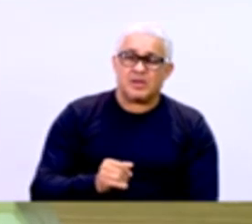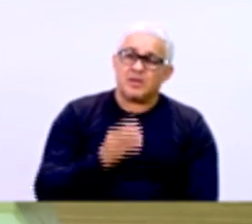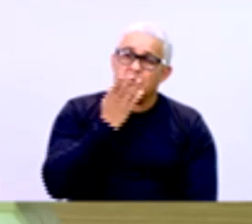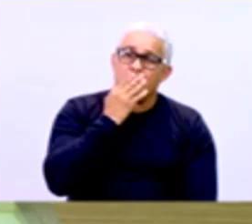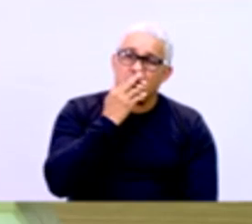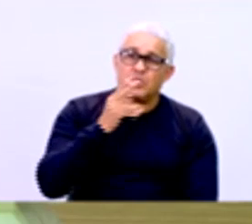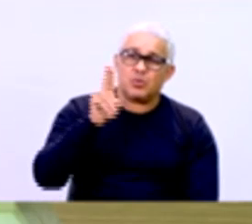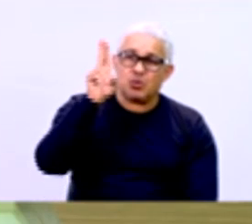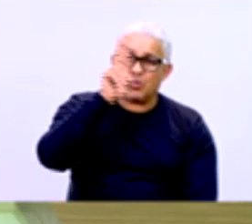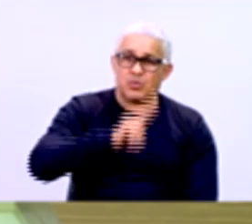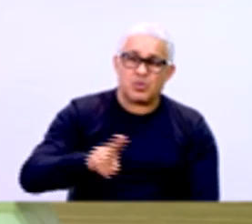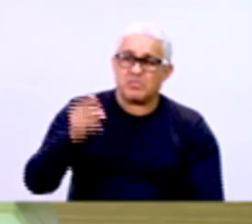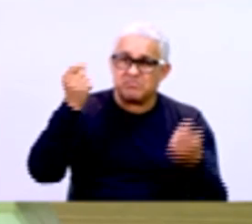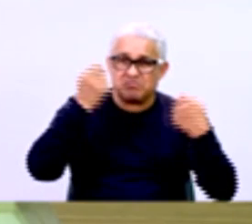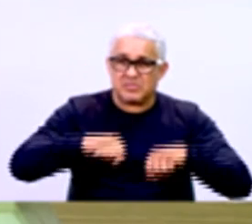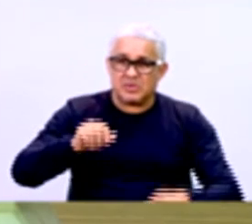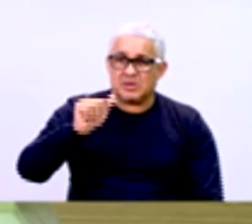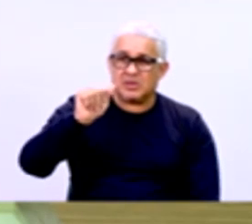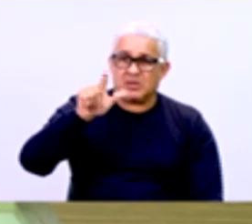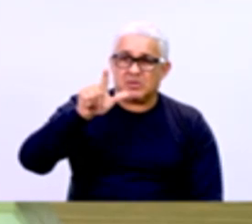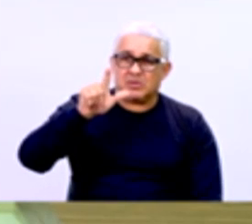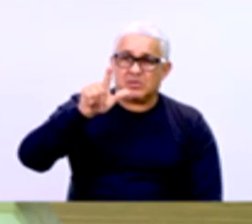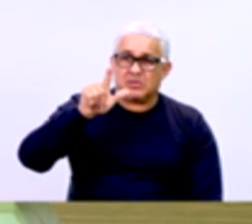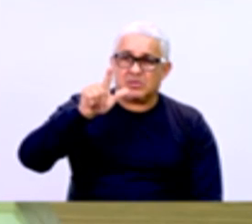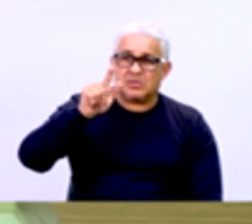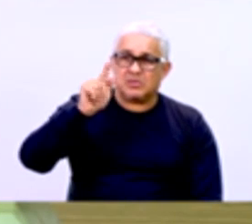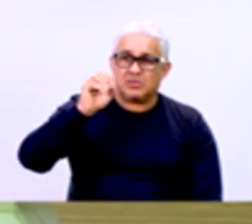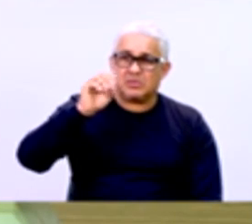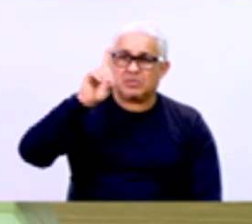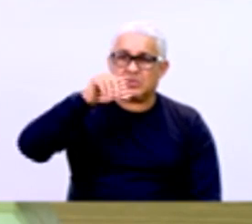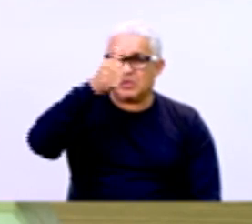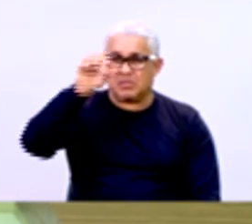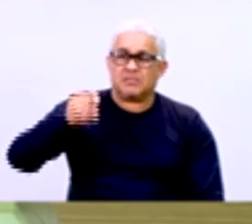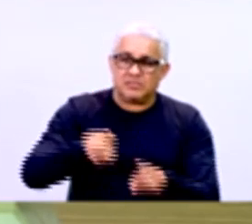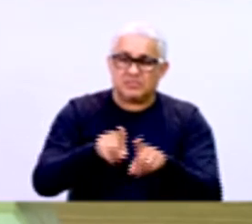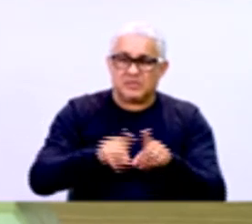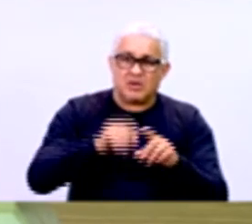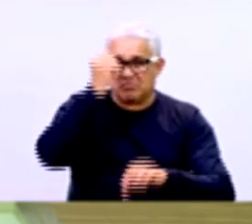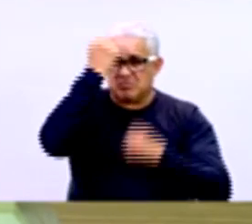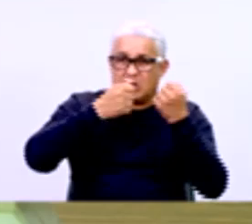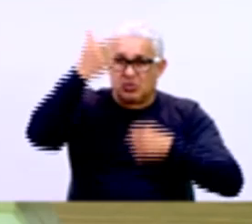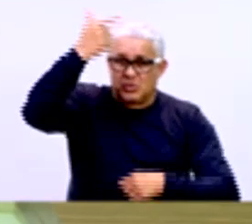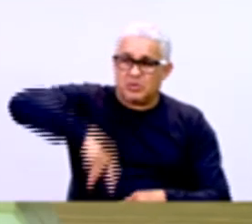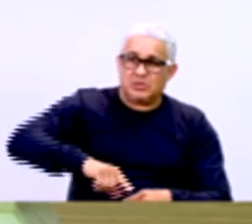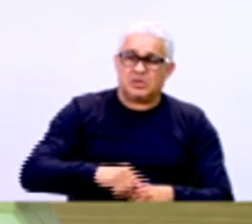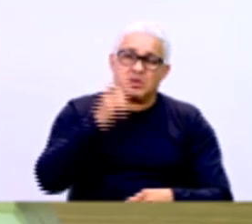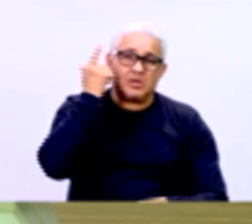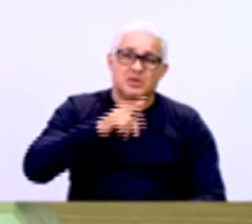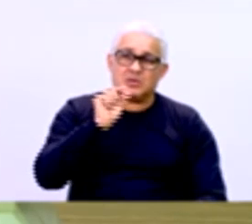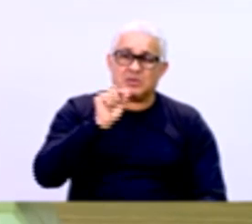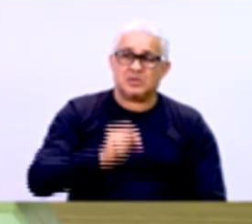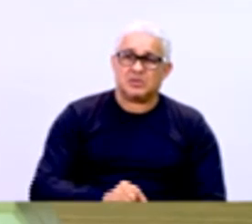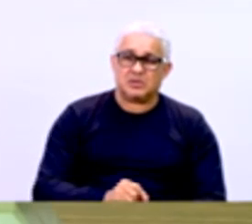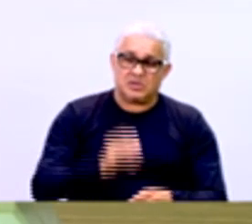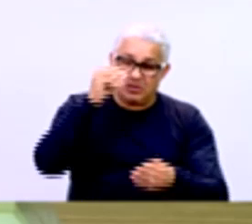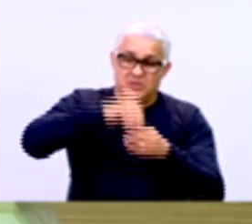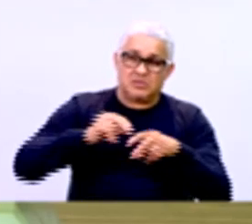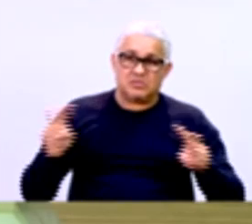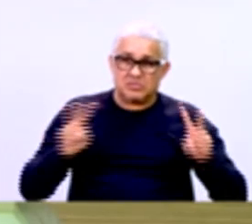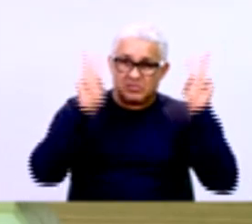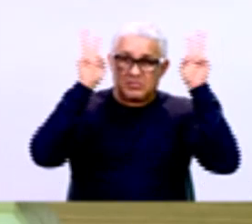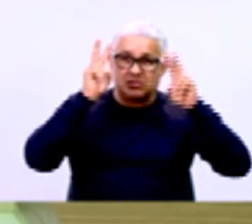O algodão não precisa passar por um processo de industrialização muito complexo, então isso consegue agregar valor aos